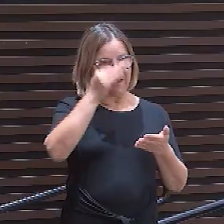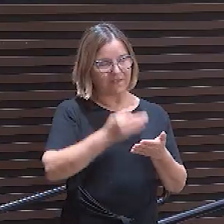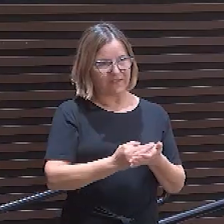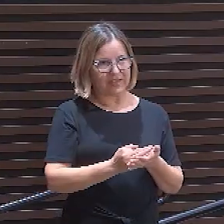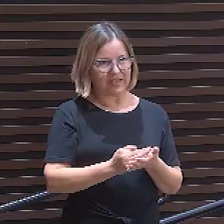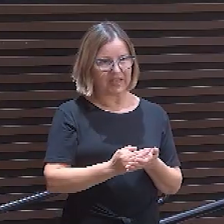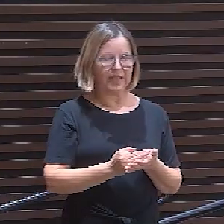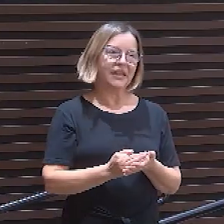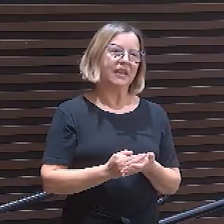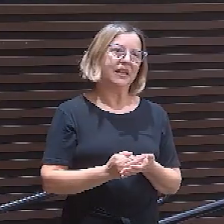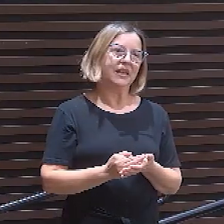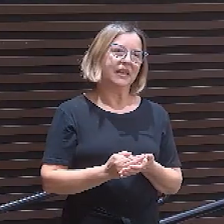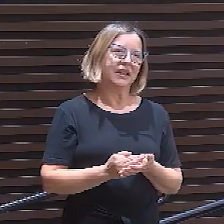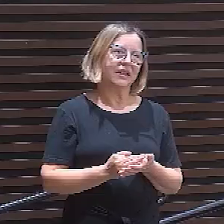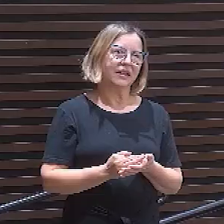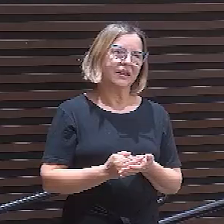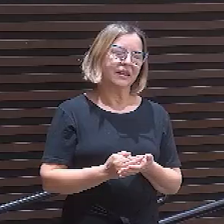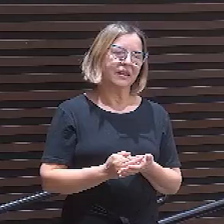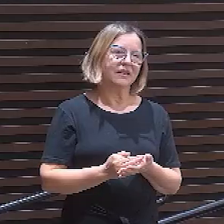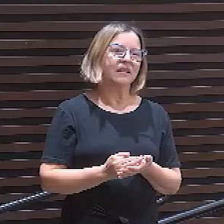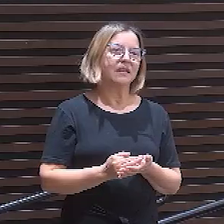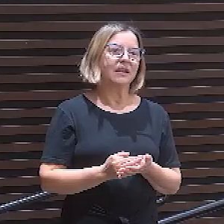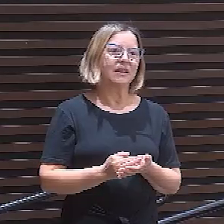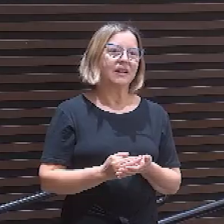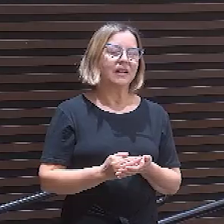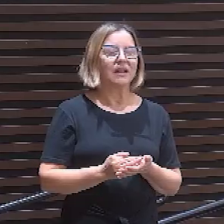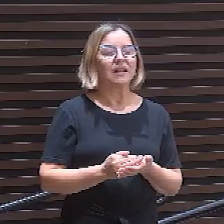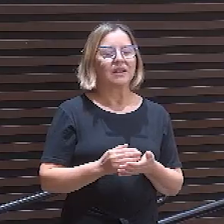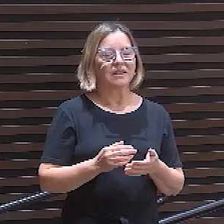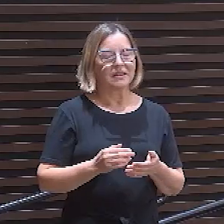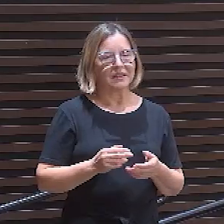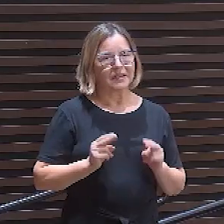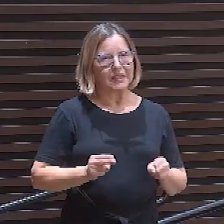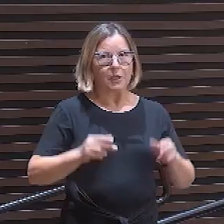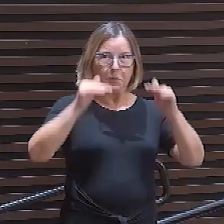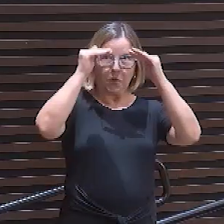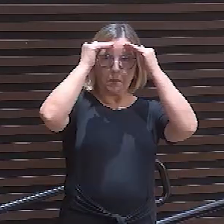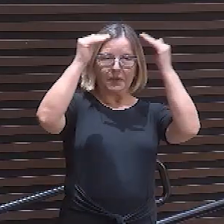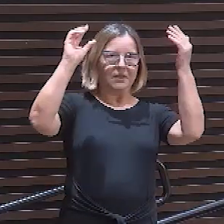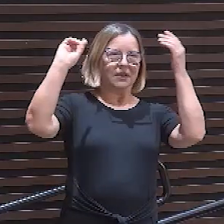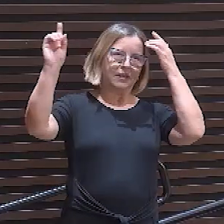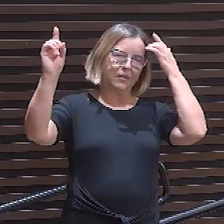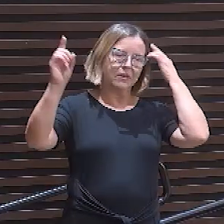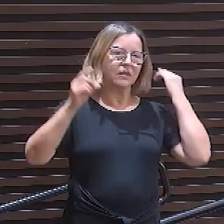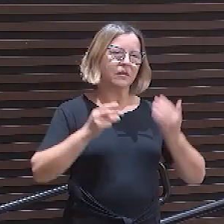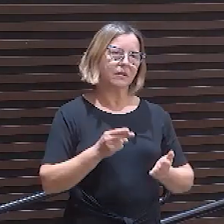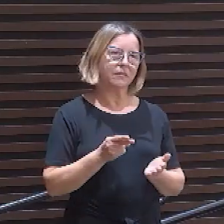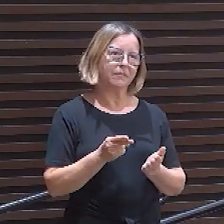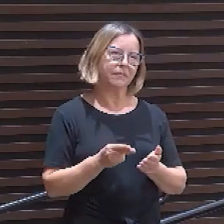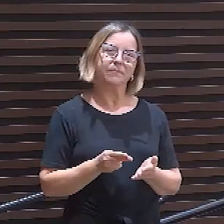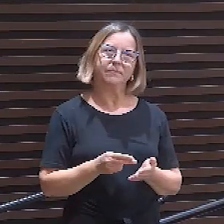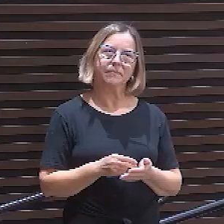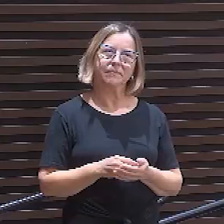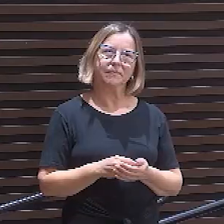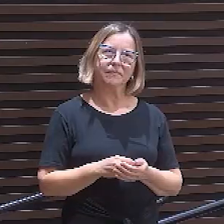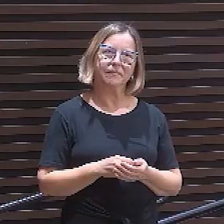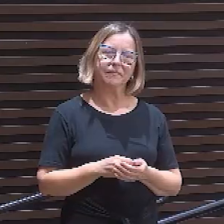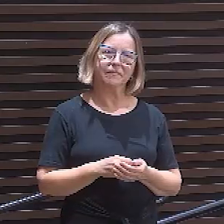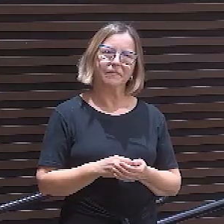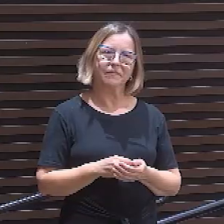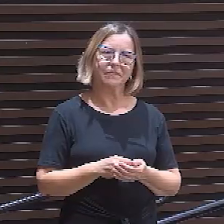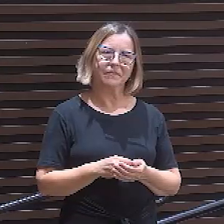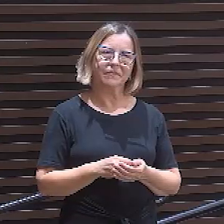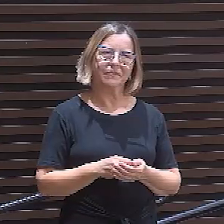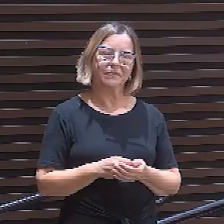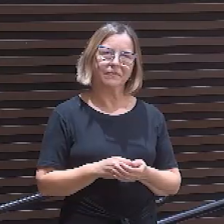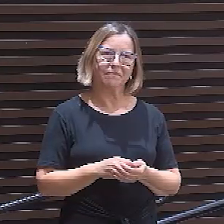dependência, mesmo quando a ordem divina desafia o poder humano e as hostes malignas. Ele